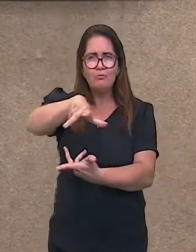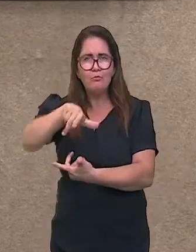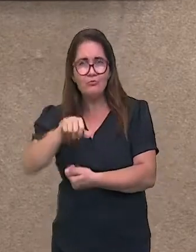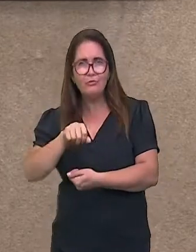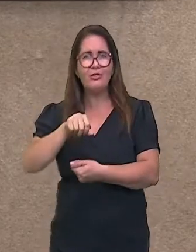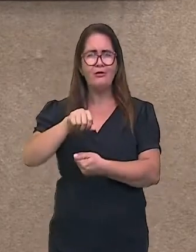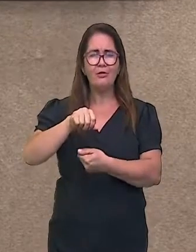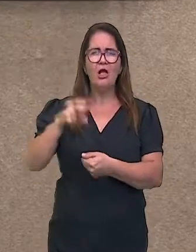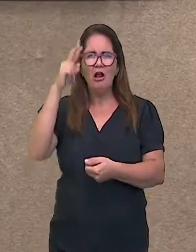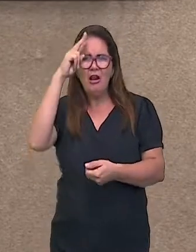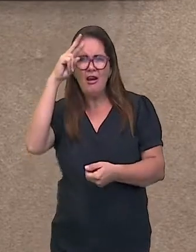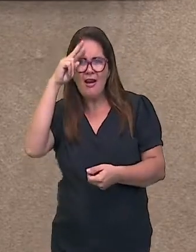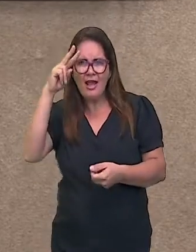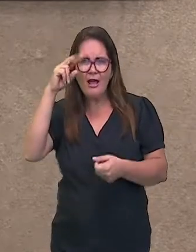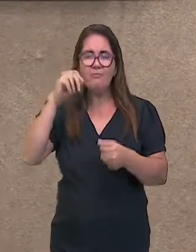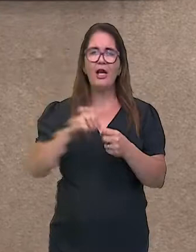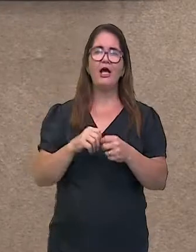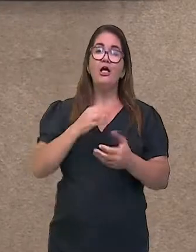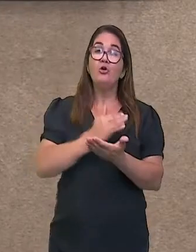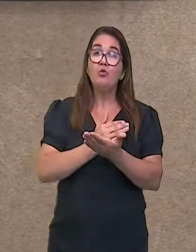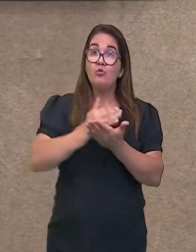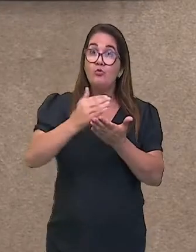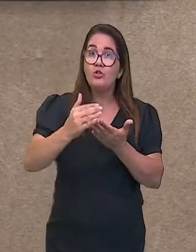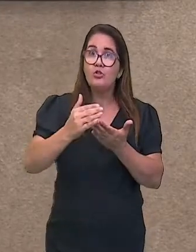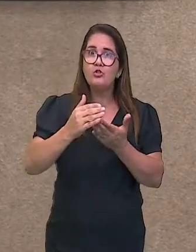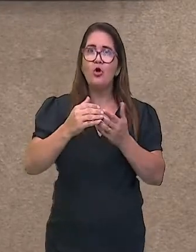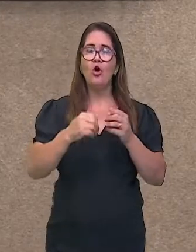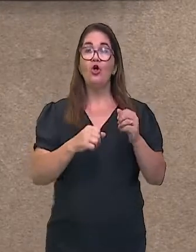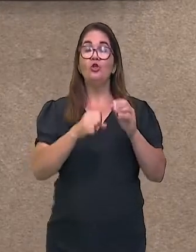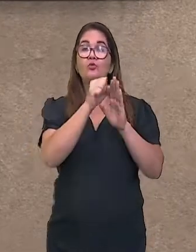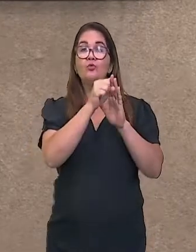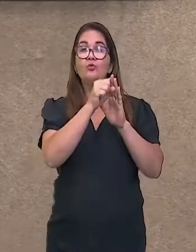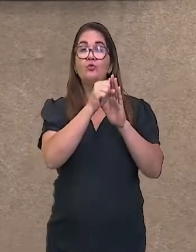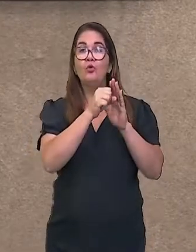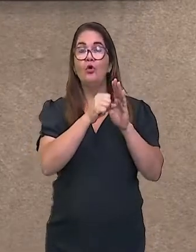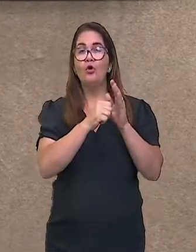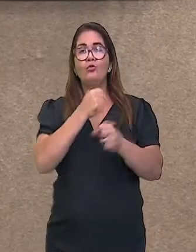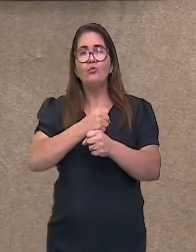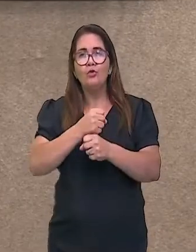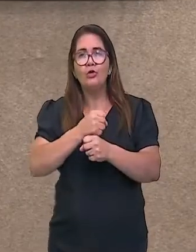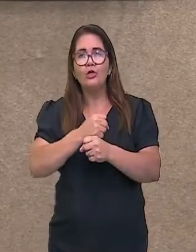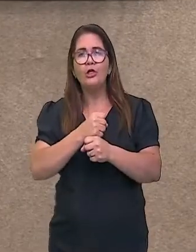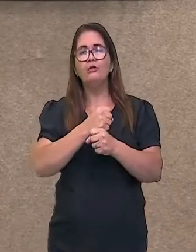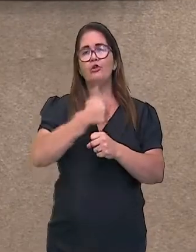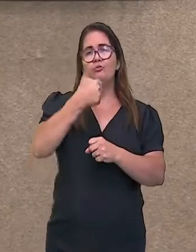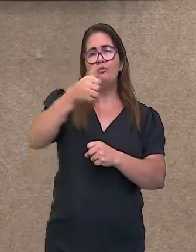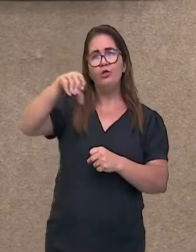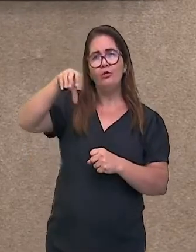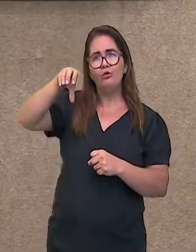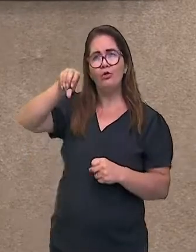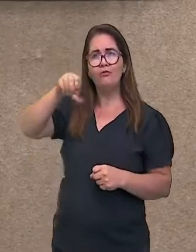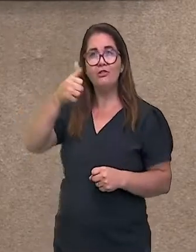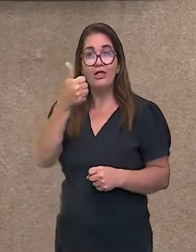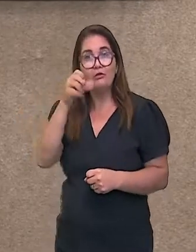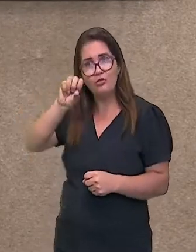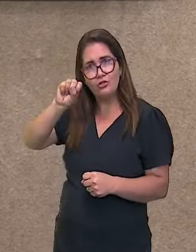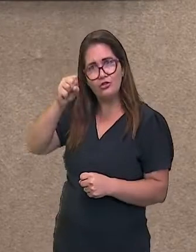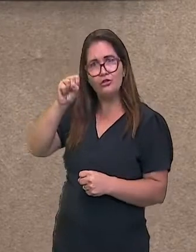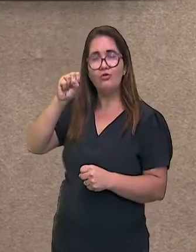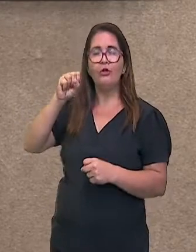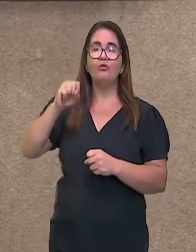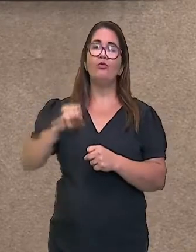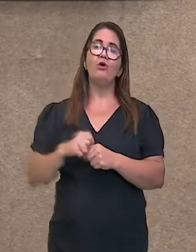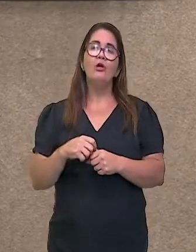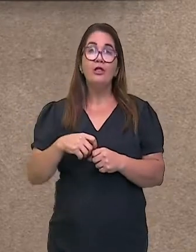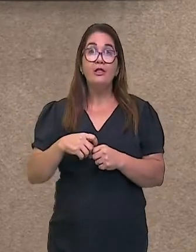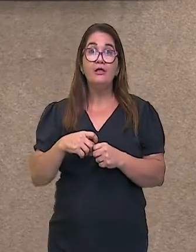conflito que ocorreu entre os anos de 1914 e 1918 e ficou muito conhecida em razão dos combates